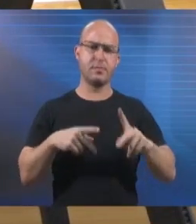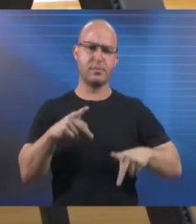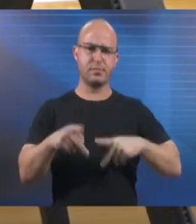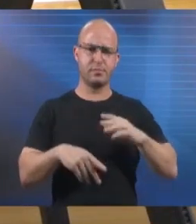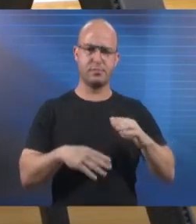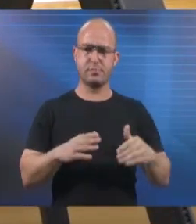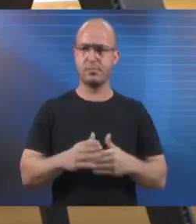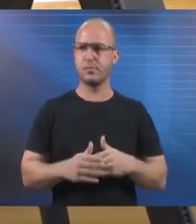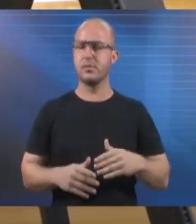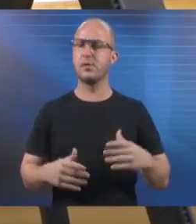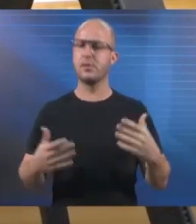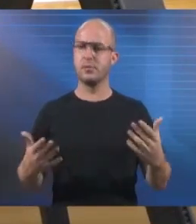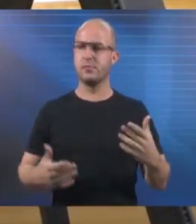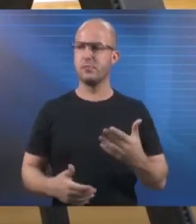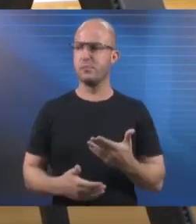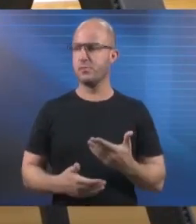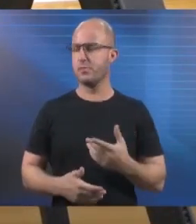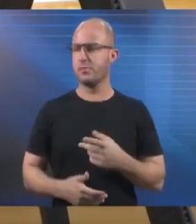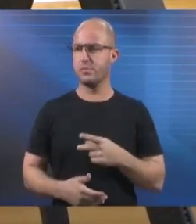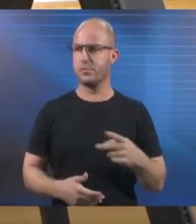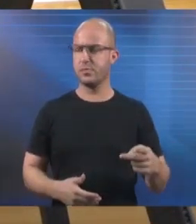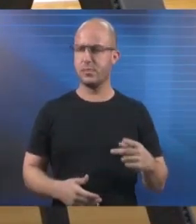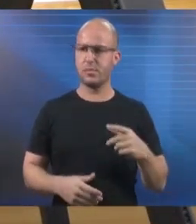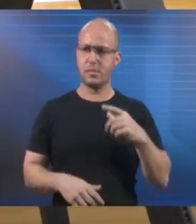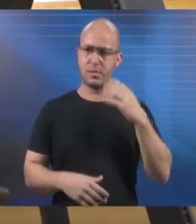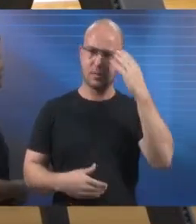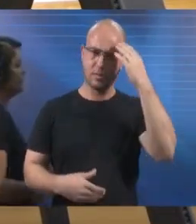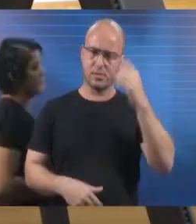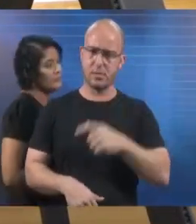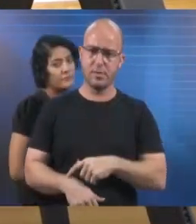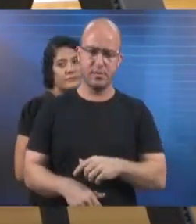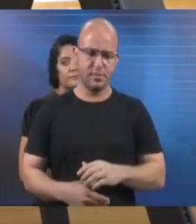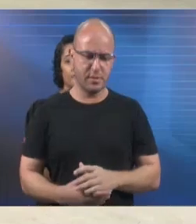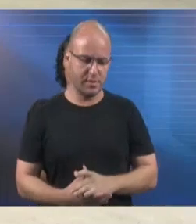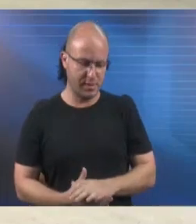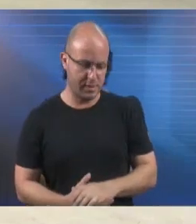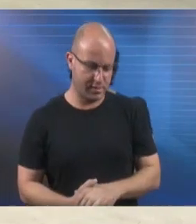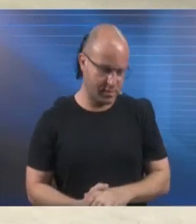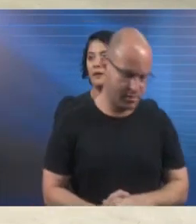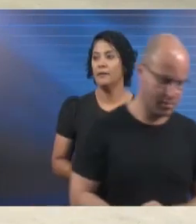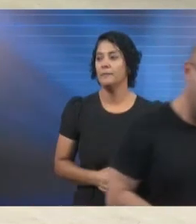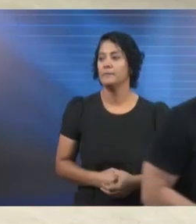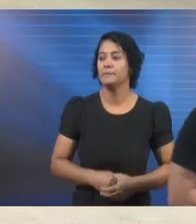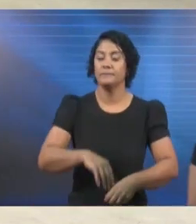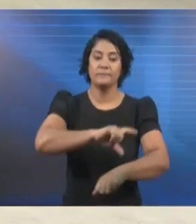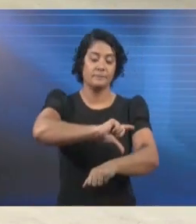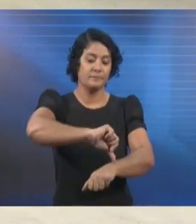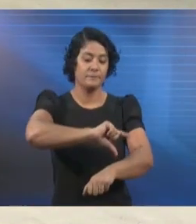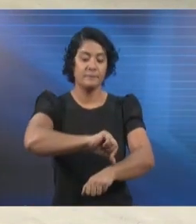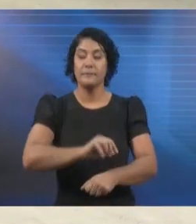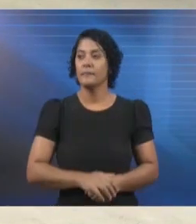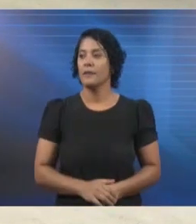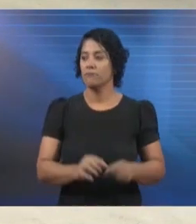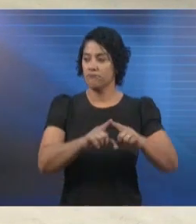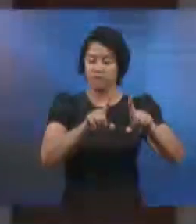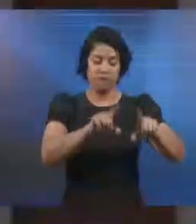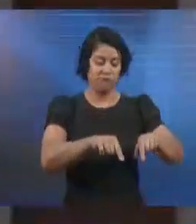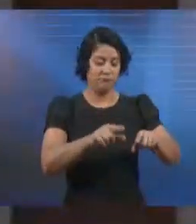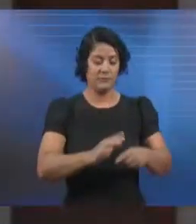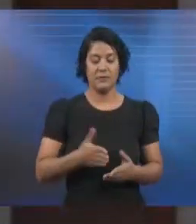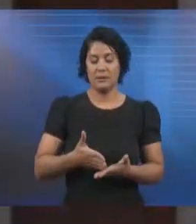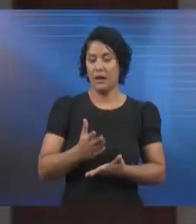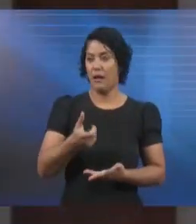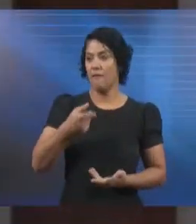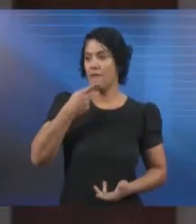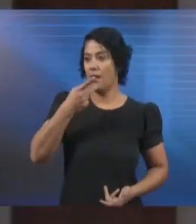isso senhora Presidente Agradeço o horário ainda no horário dos das proposições passo a